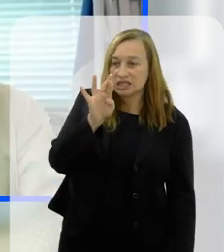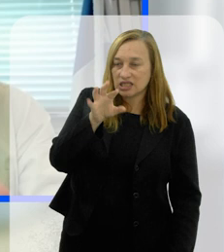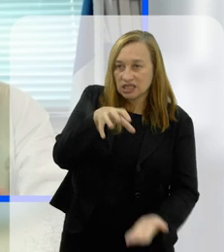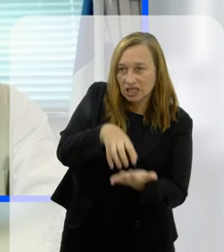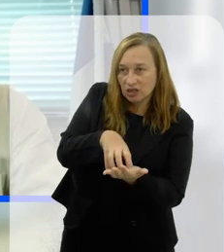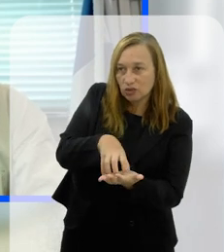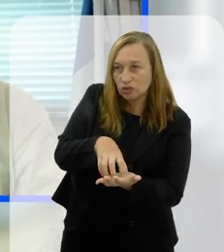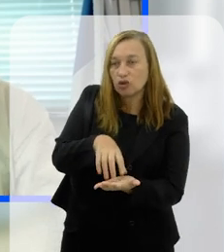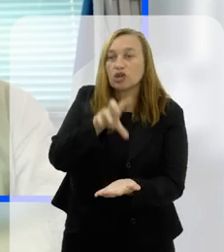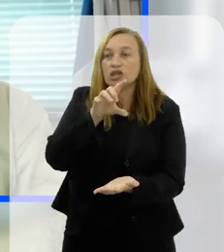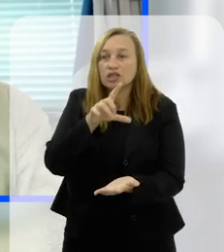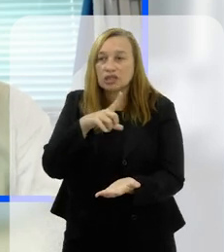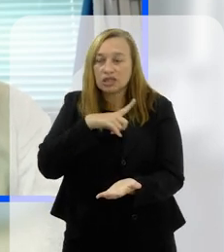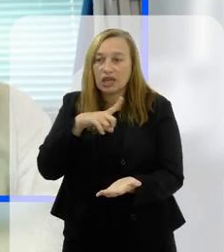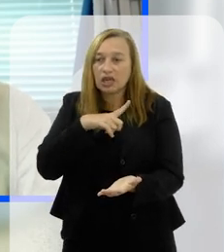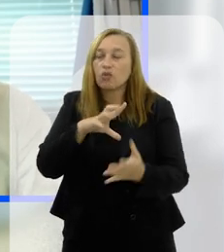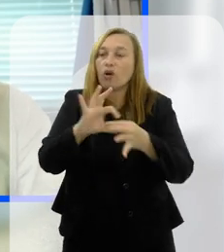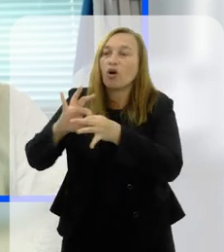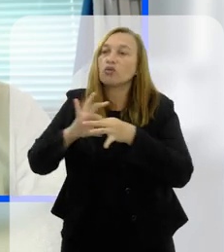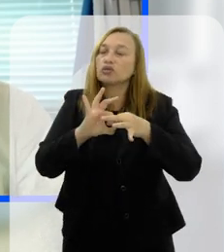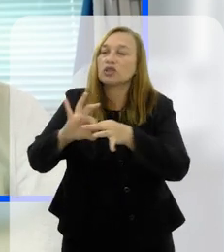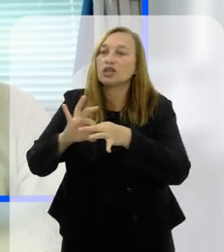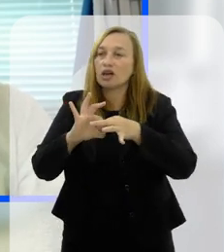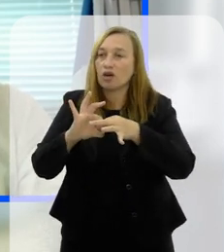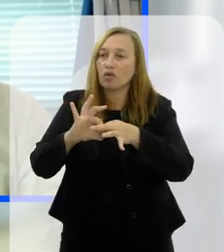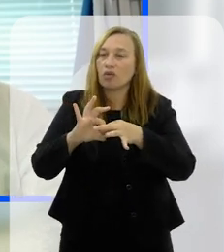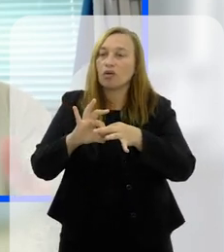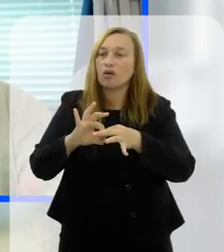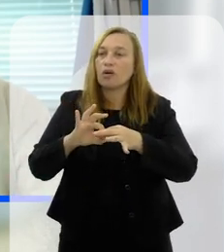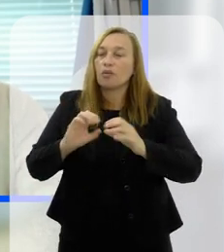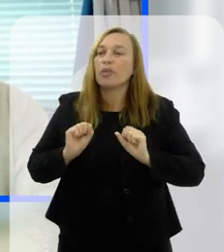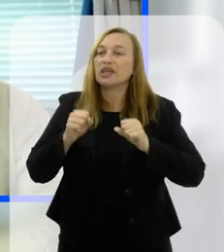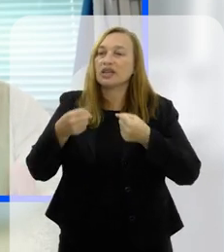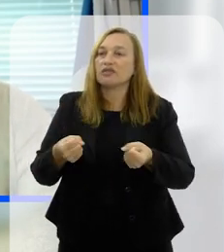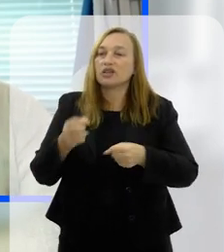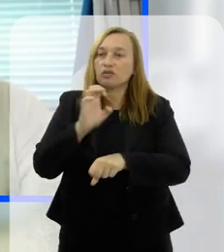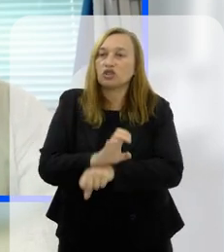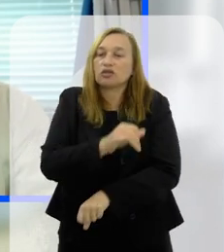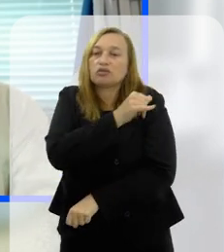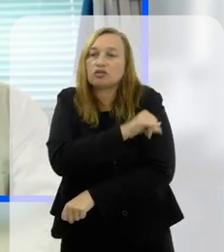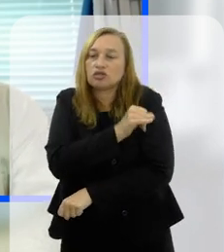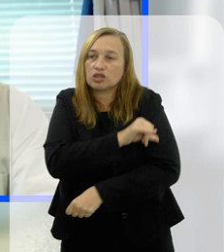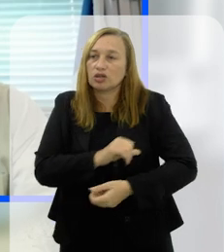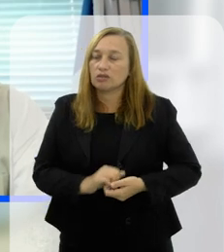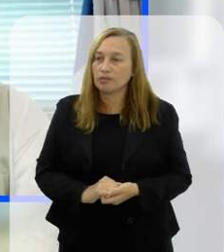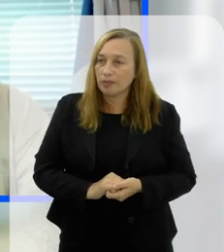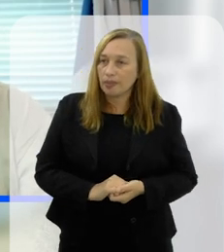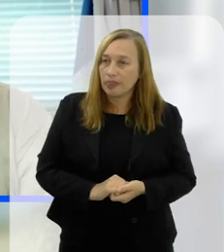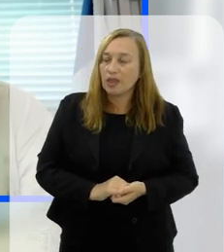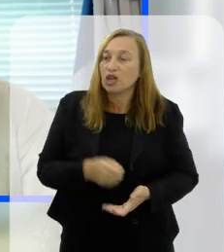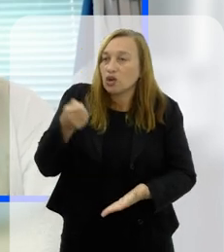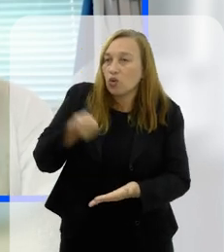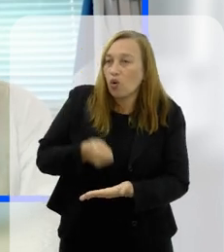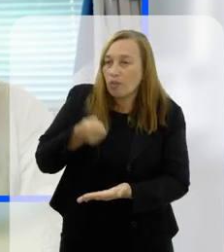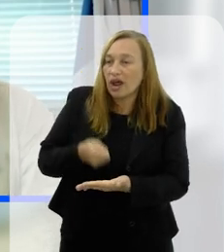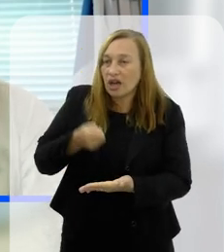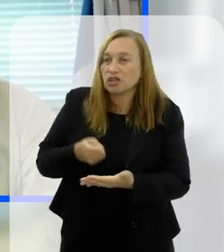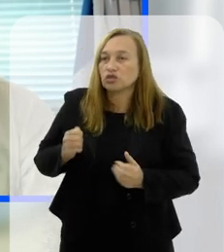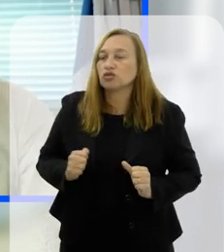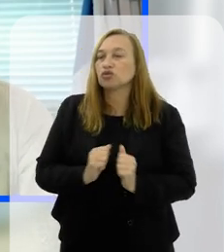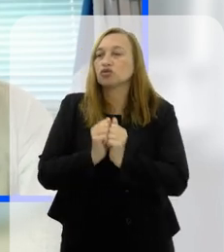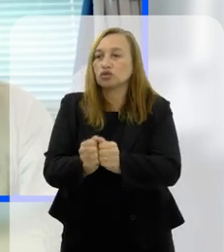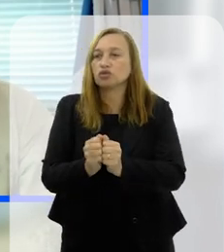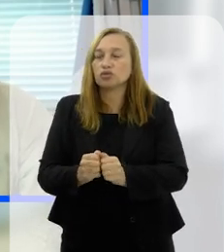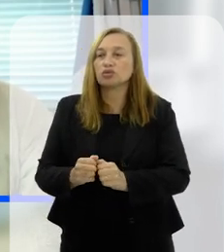centro nem esquerdo entendeu tem o contrato tem uma união para defender a população nosso Estado do Rio de Janeiro certo e